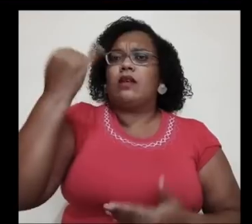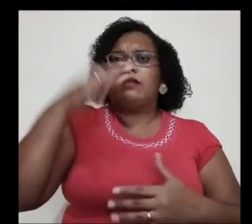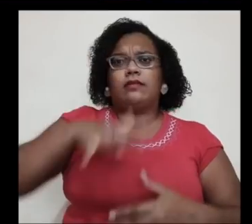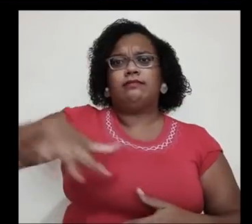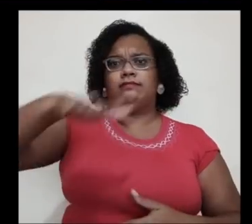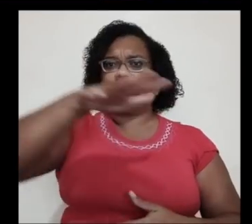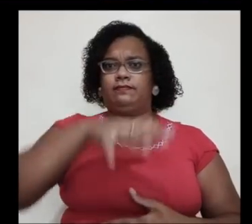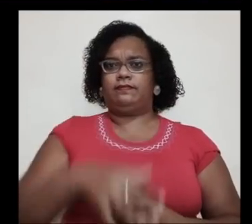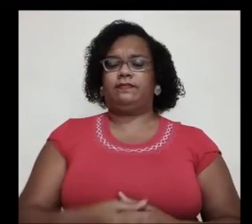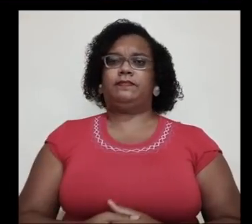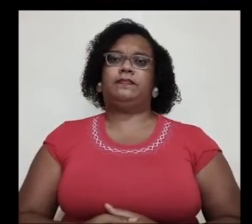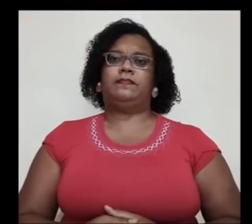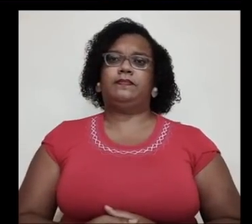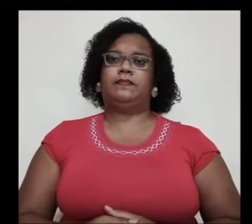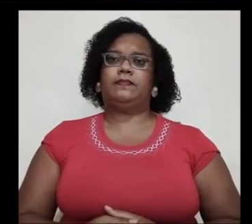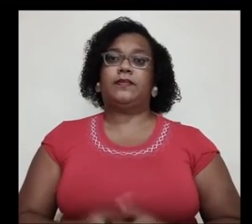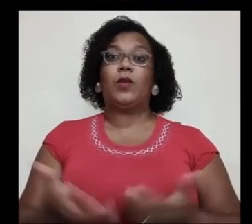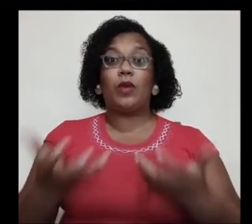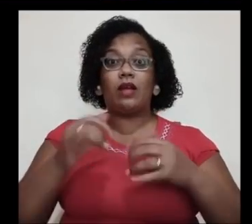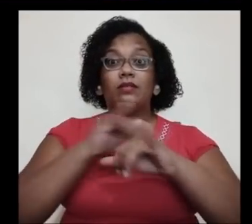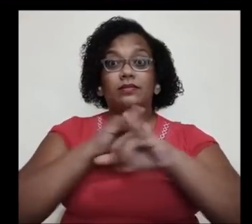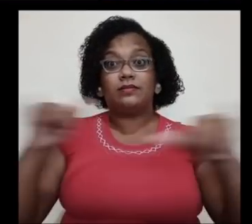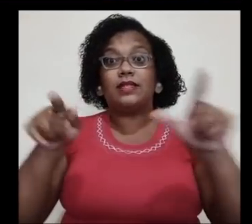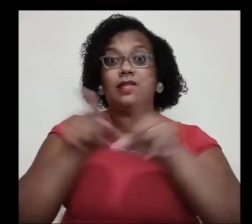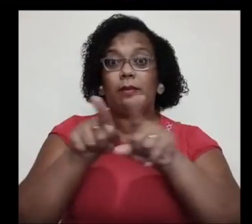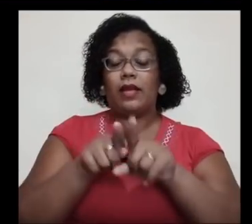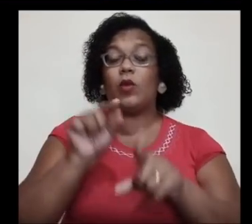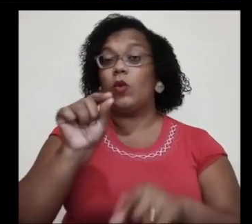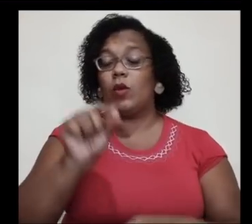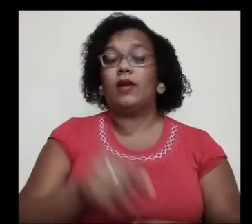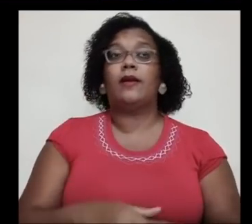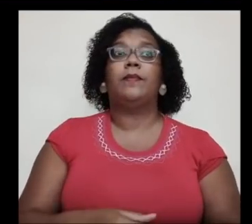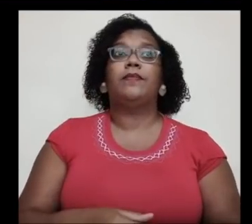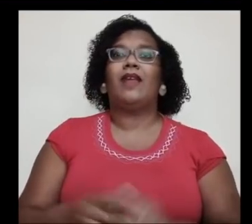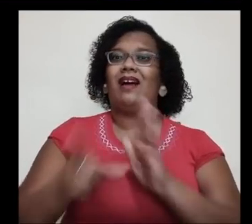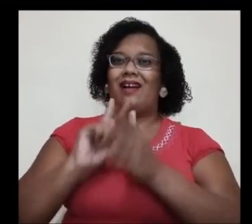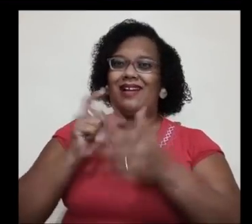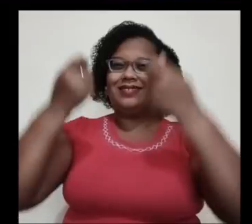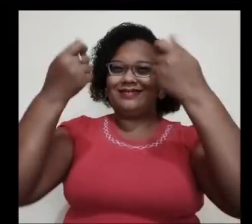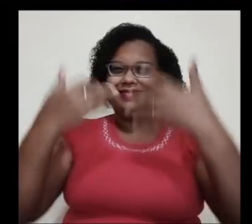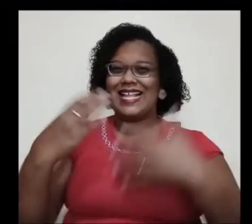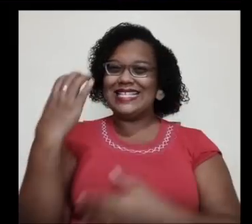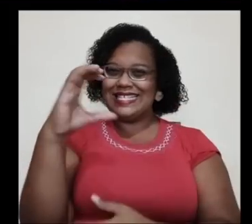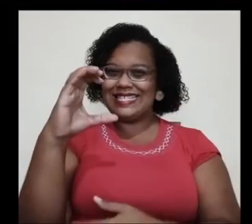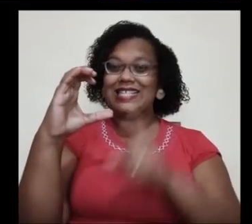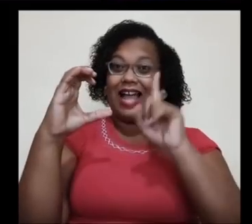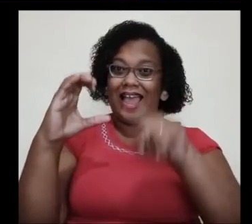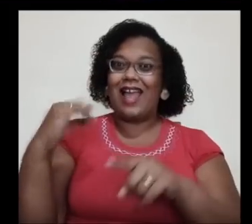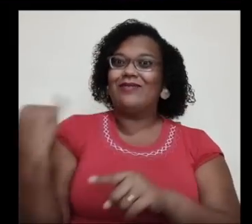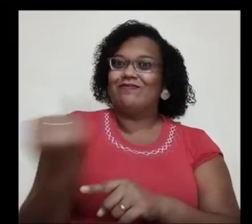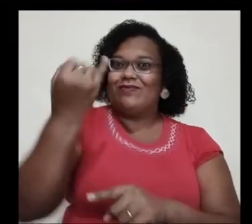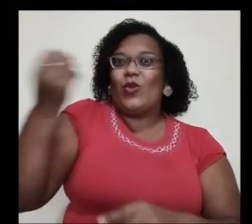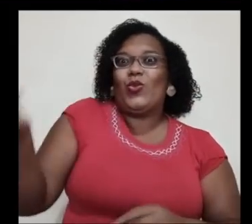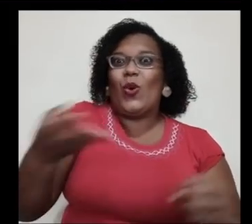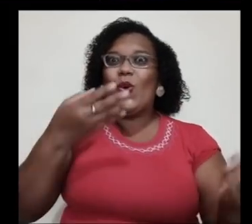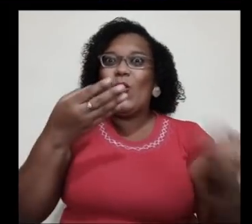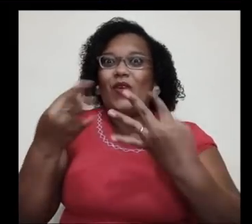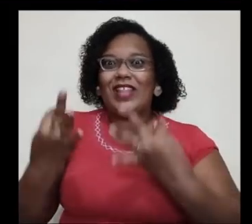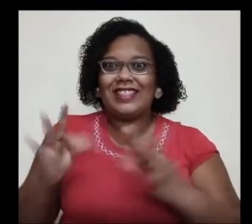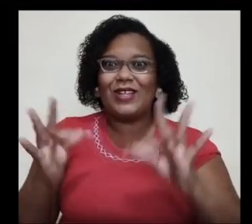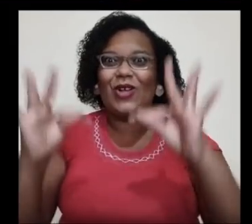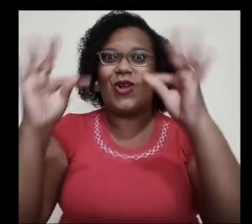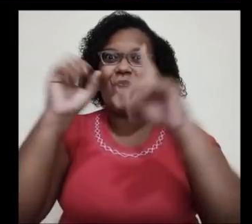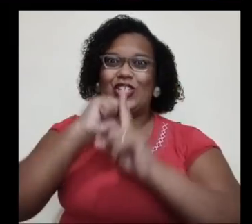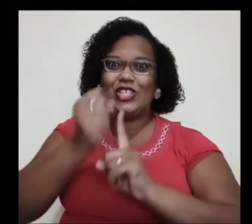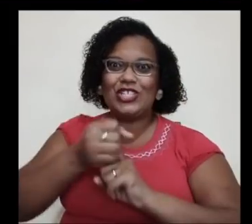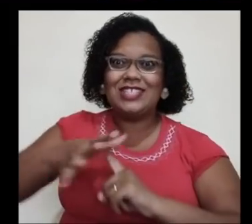é essencial para a inovação tecnológica, para a inovação social, para a melhoria da gestão pública, para a melhoria das condições de vida das pessoas, mas